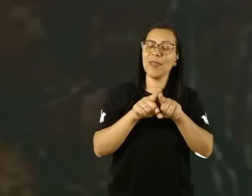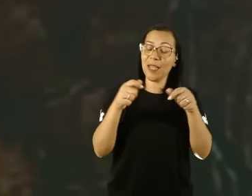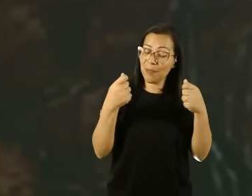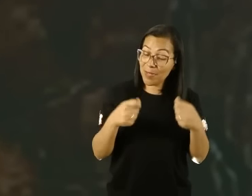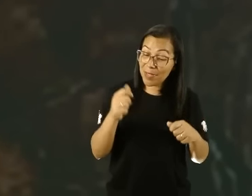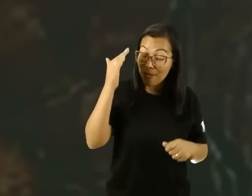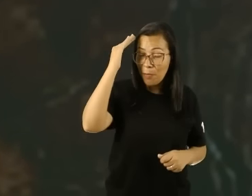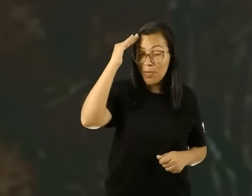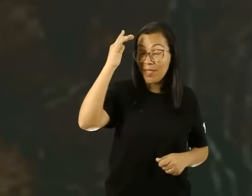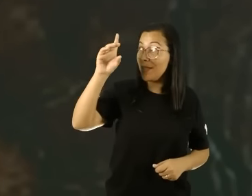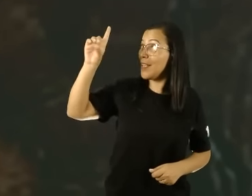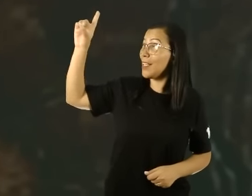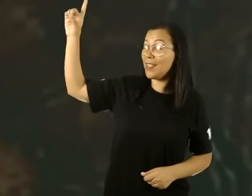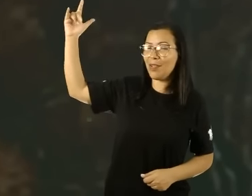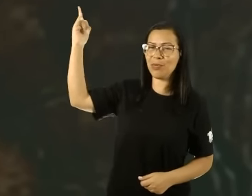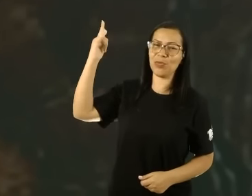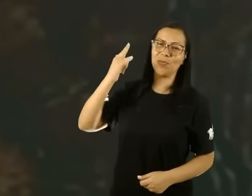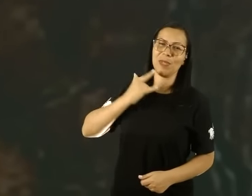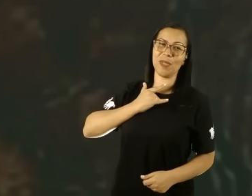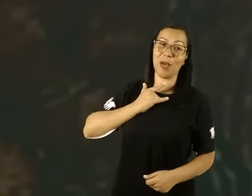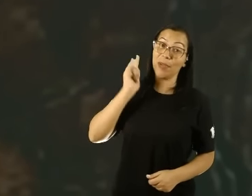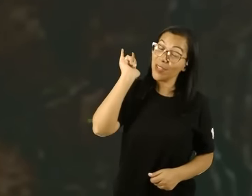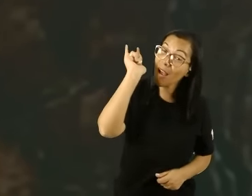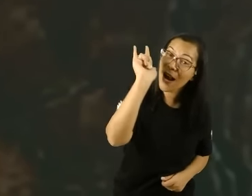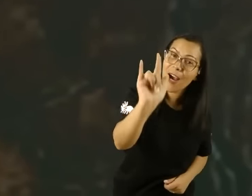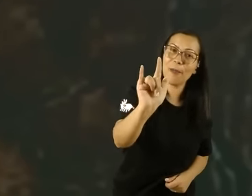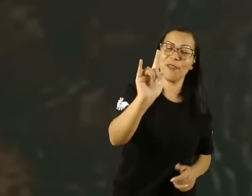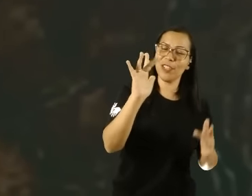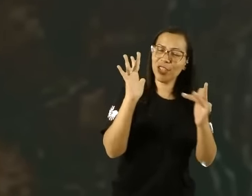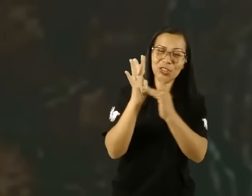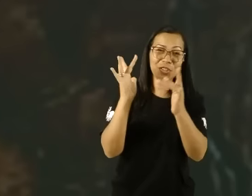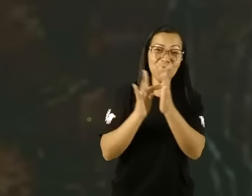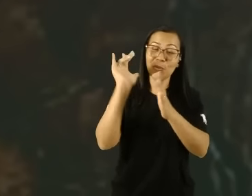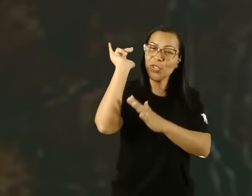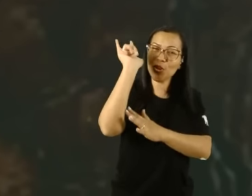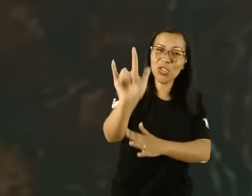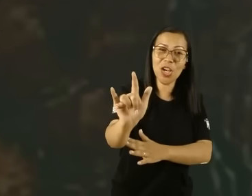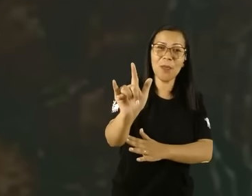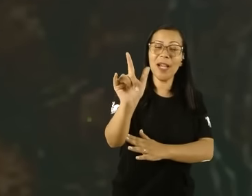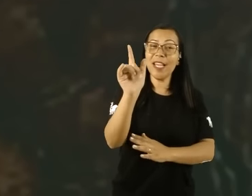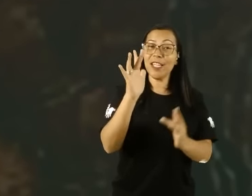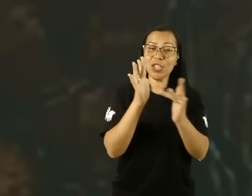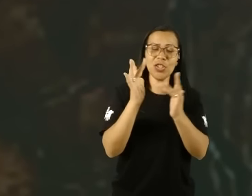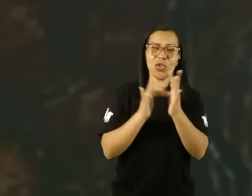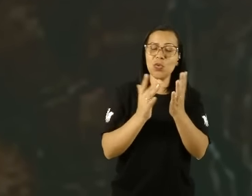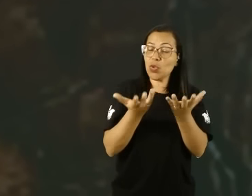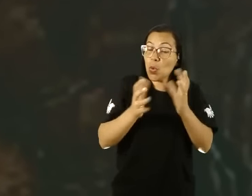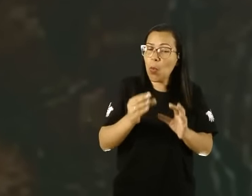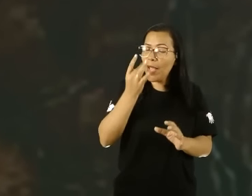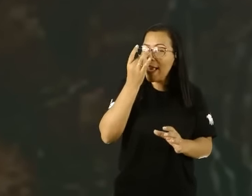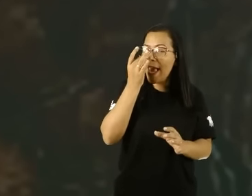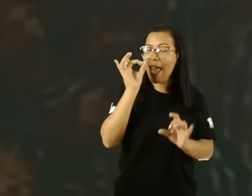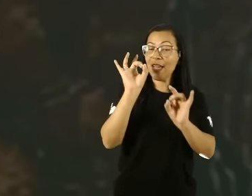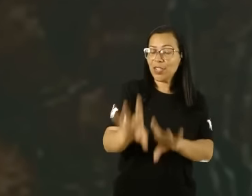ama você, Jesus ama a sua vida, Jesus ama o que ele entregou a você, e ele não está disposto a desistir daquilo que entregou para você. Deus tem processos, e